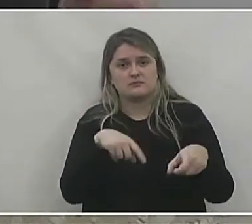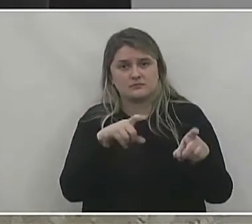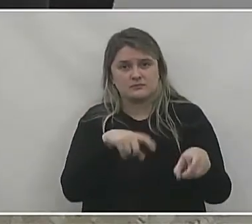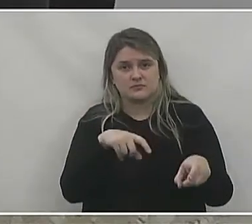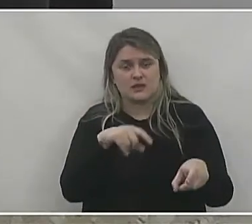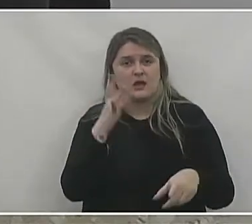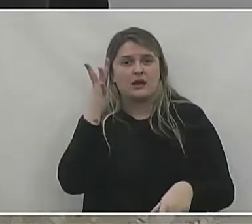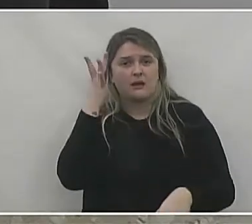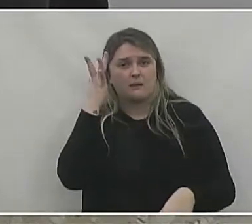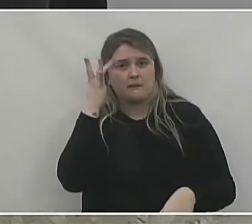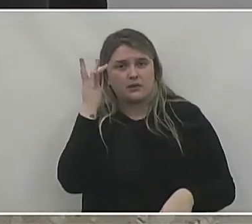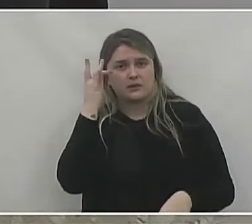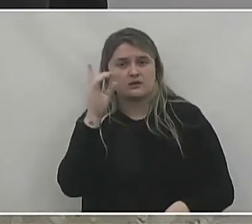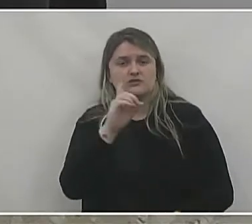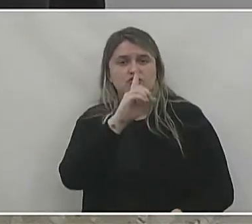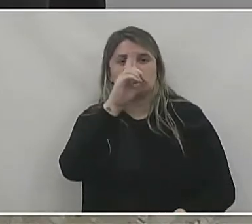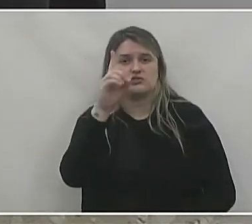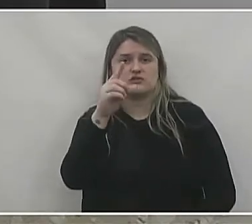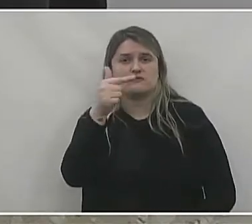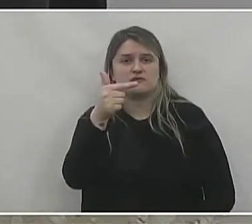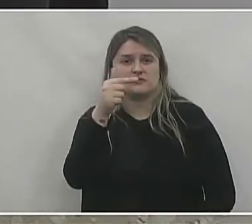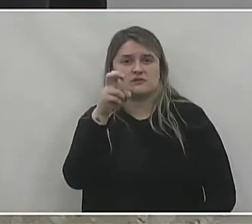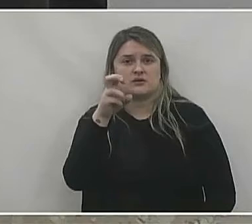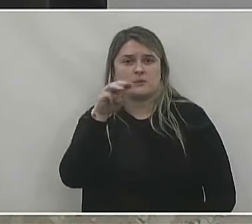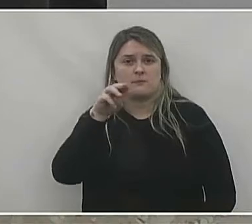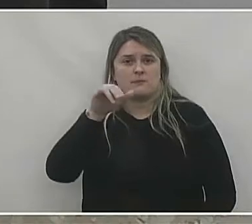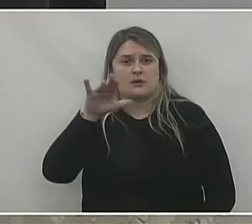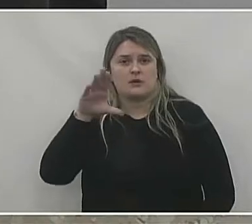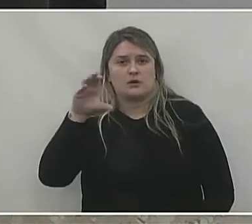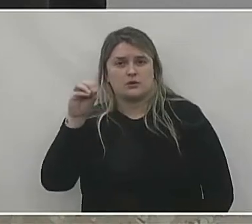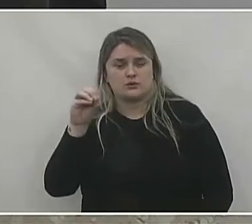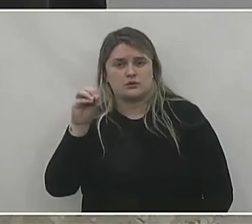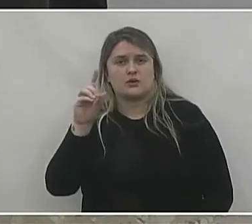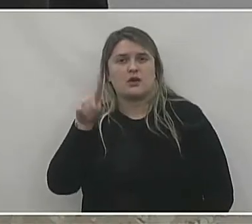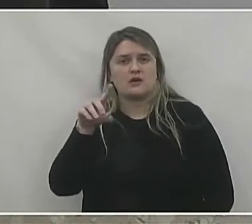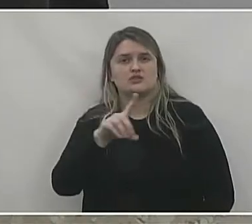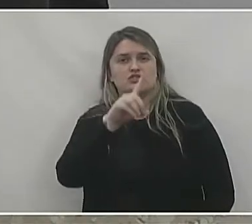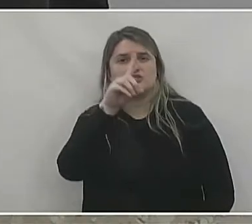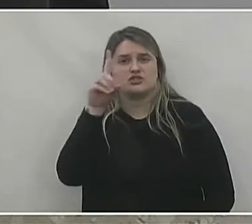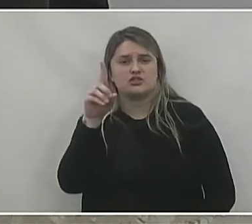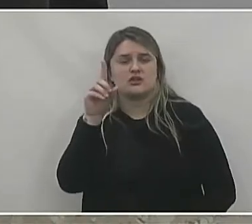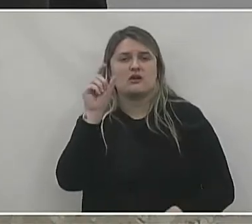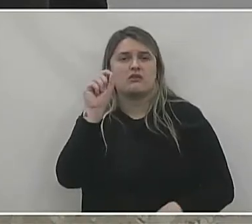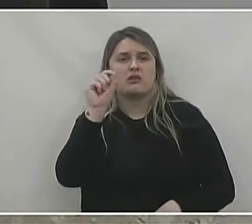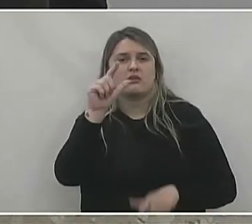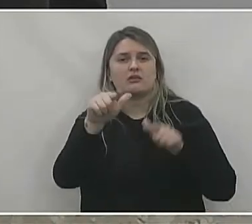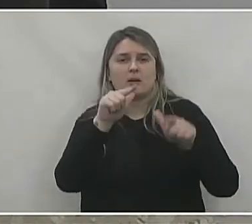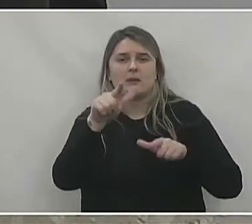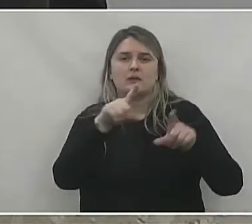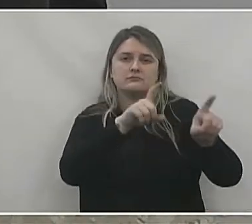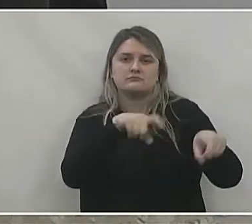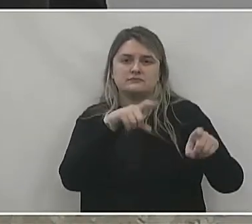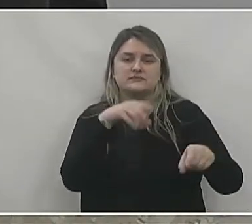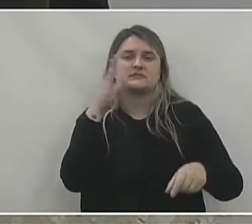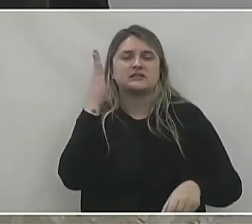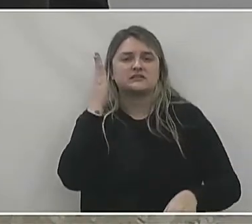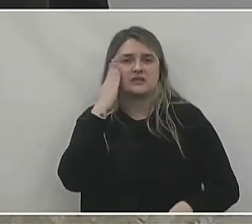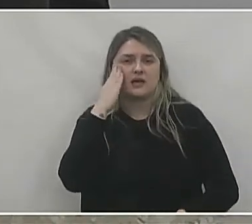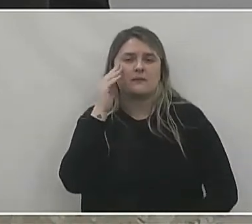rurais. Amanhã, dia 25 de maio, é o dia do trabalhador rural. A gente sabe